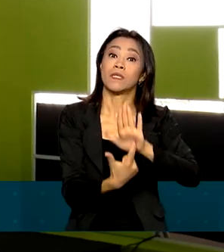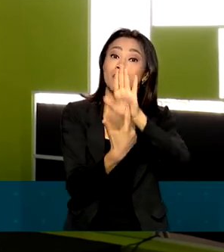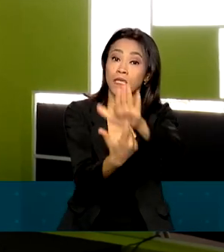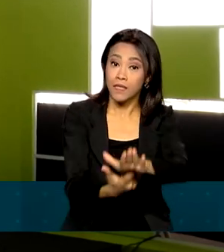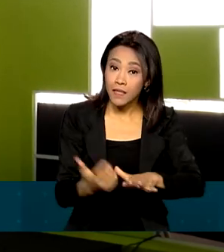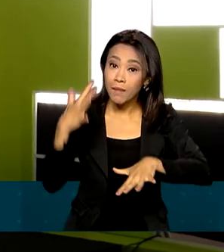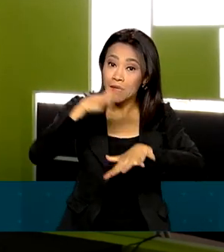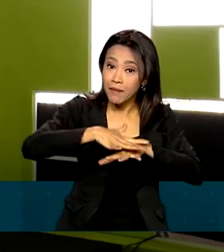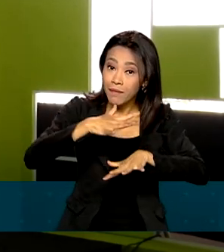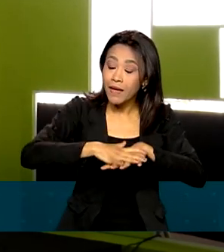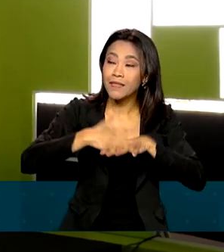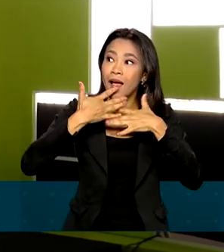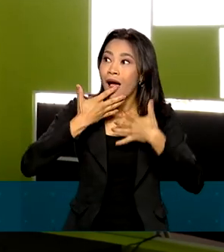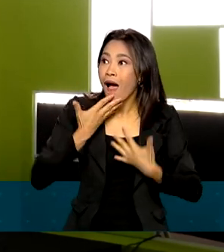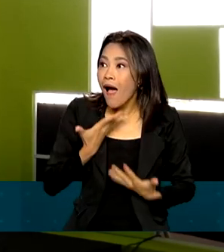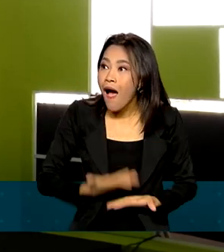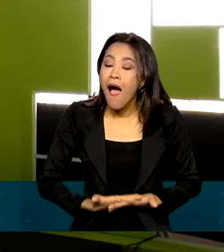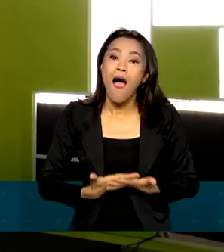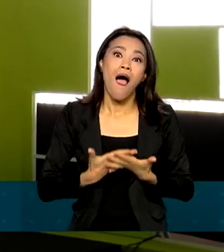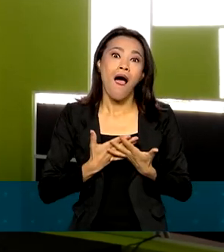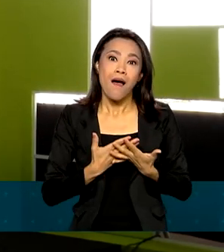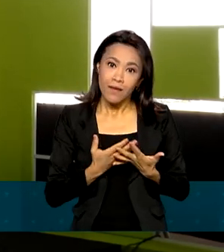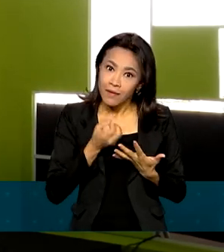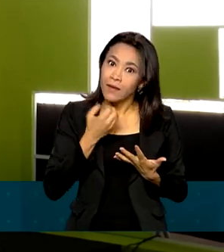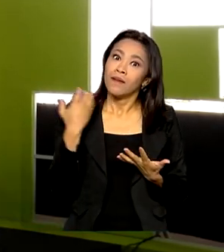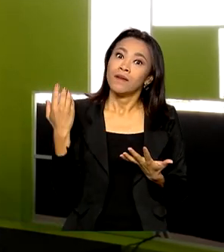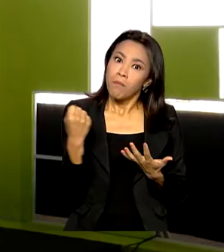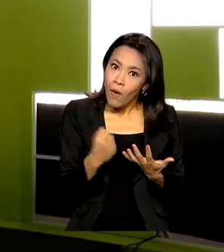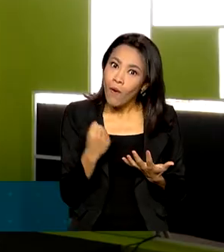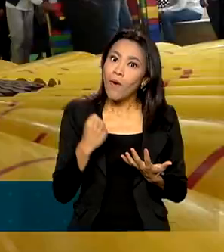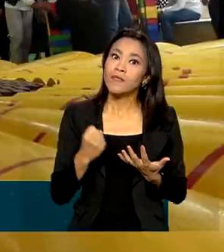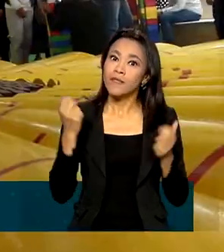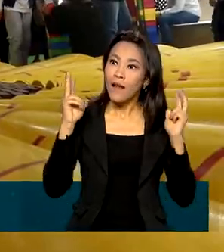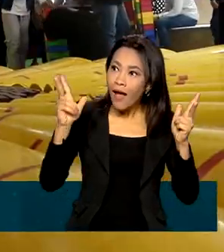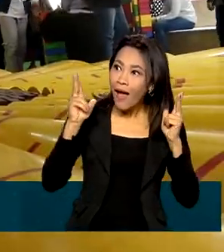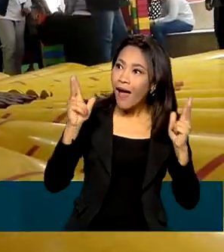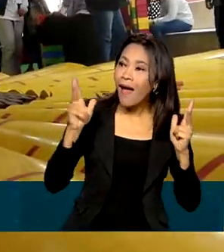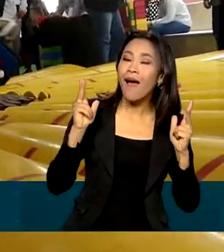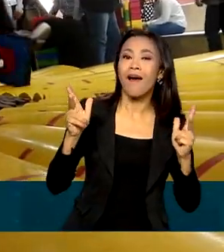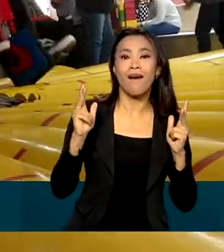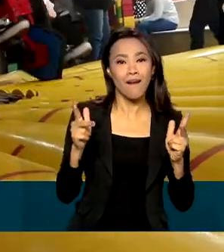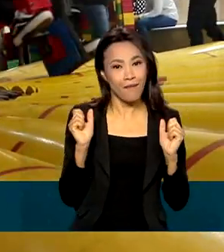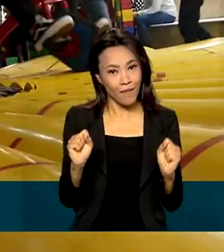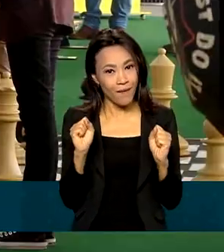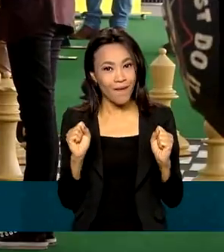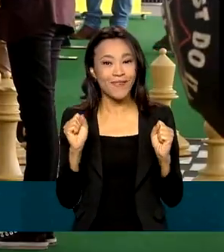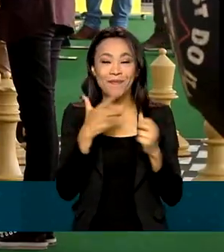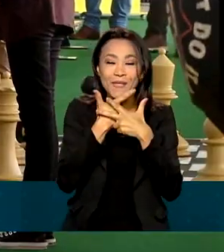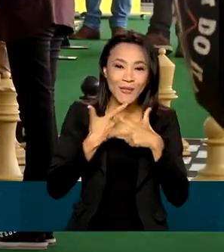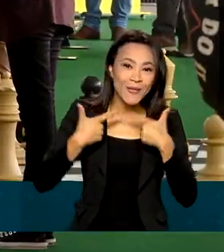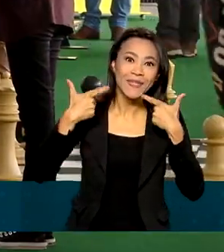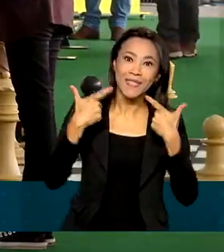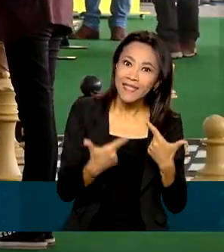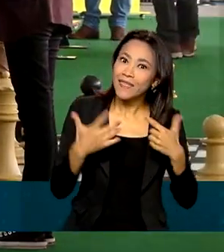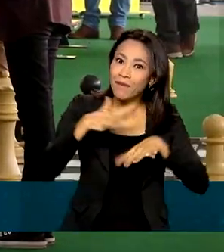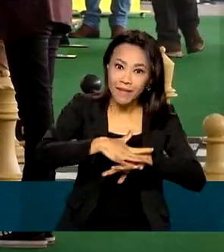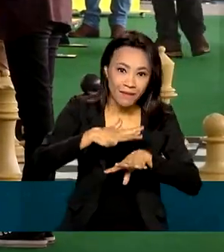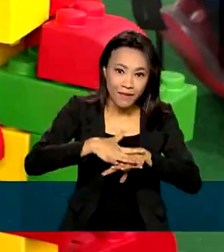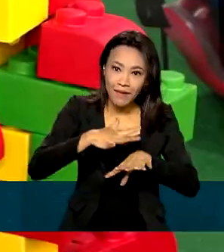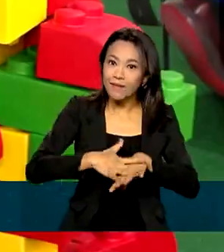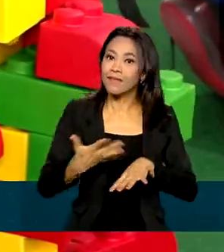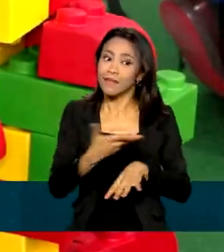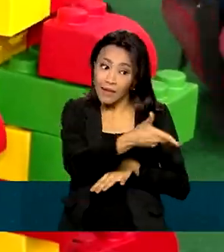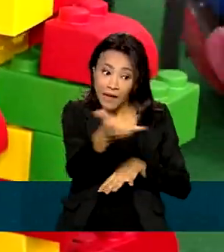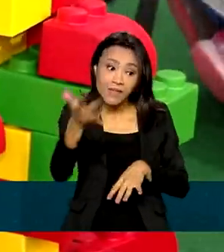é útil, é instigante, o quanto pode ser uma fonte de entretenimento e de diversão. É para fazer sorrir, é para que essa garotada